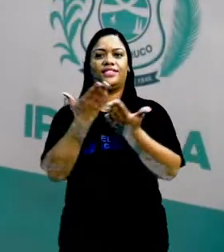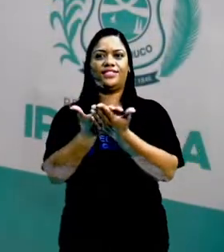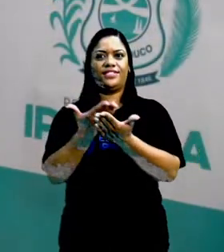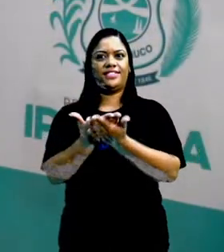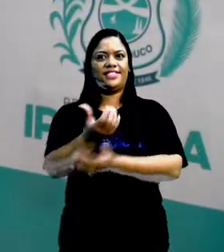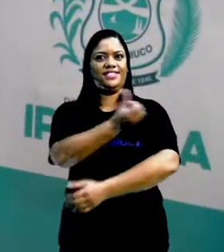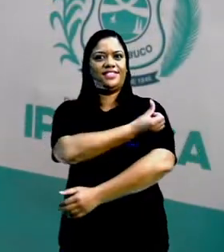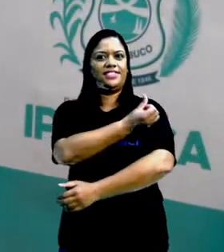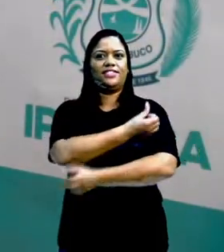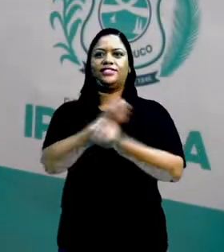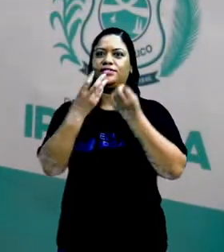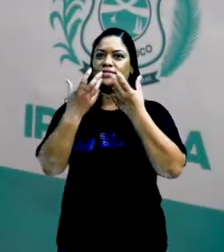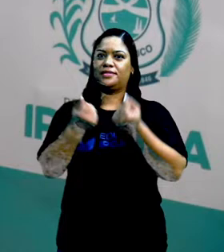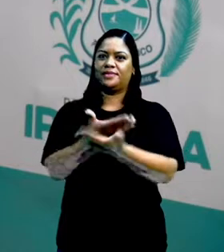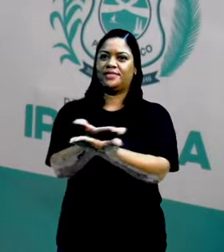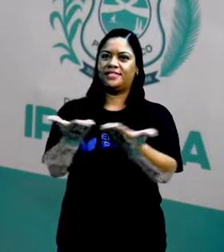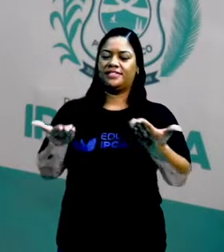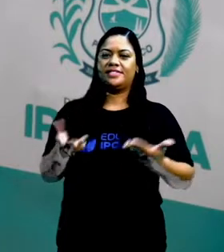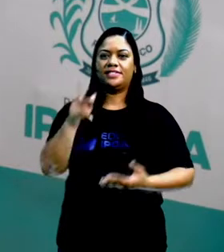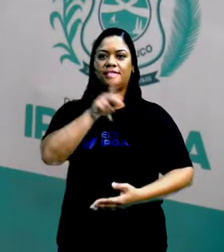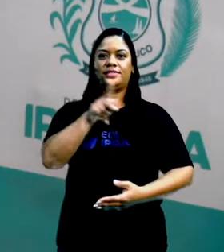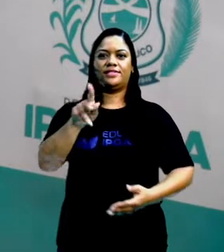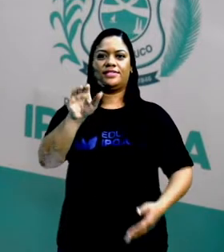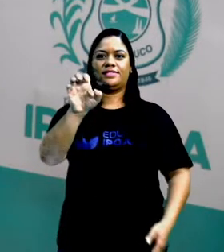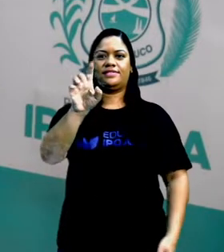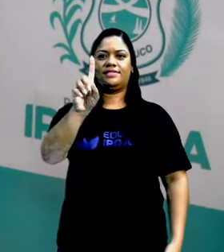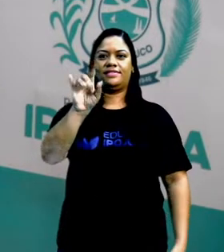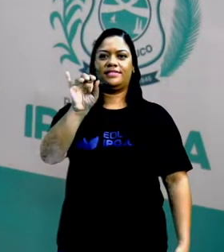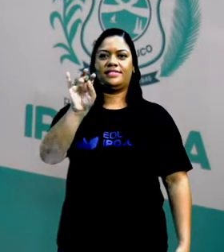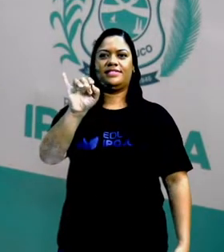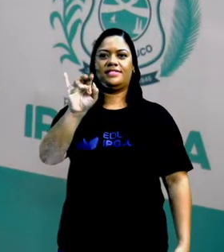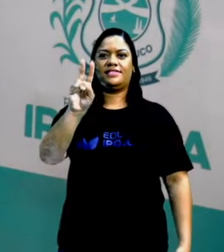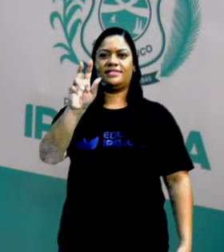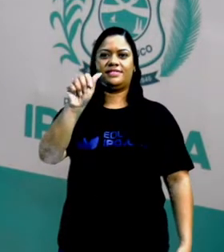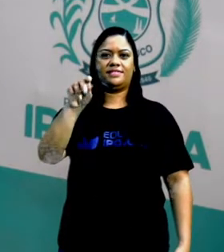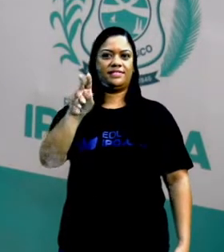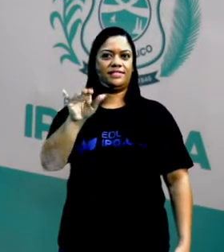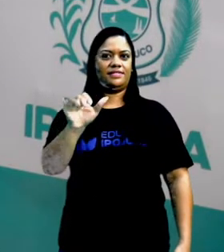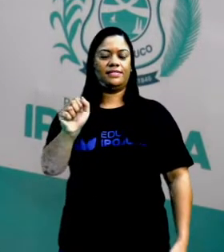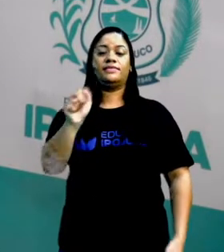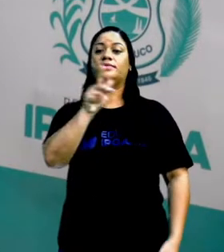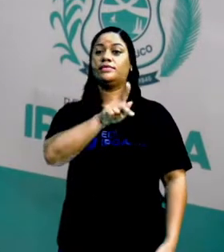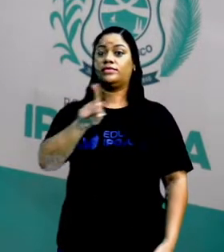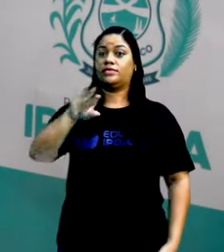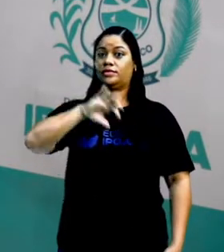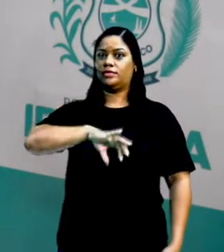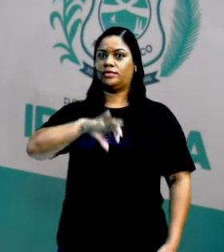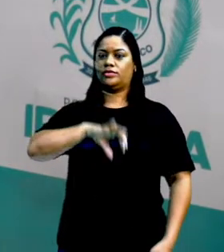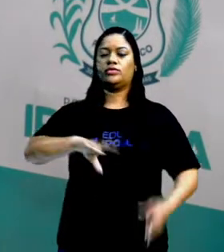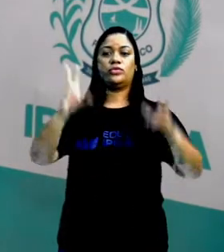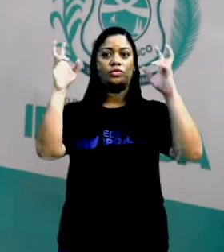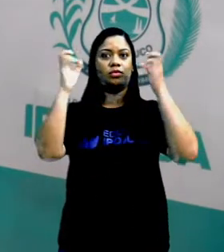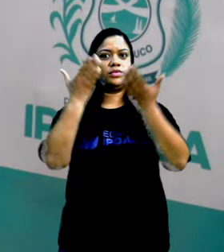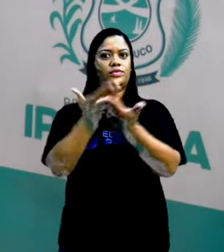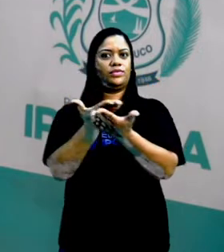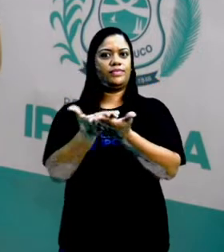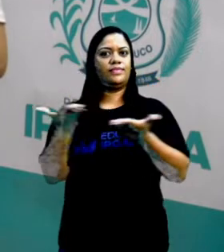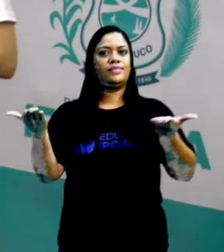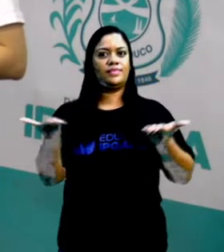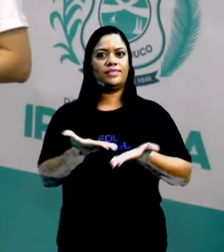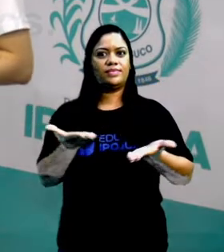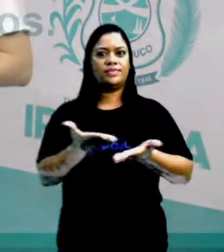estudantes do sexto ano, tudo bem? Sou Edvânia Nunes, professora de língua portuguesa. E o tema da nossa aula de hoje